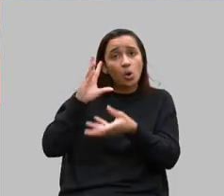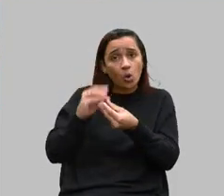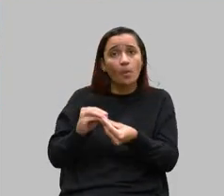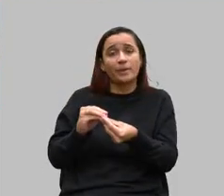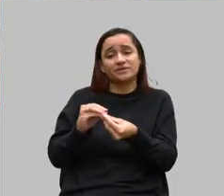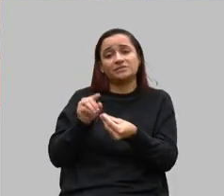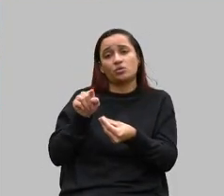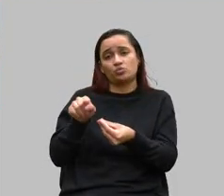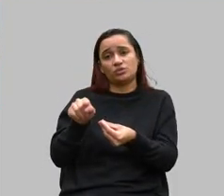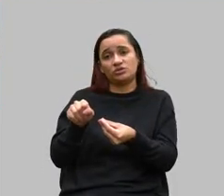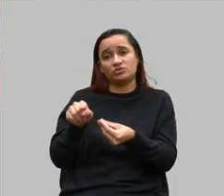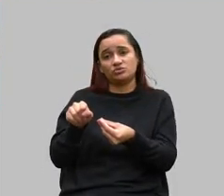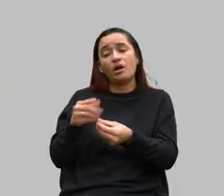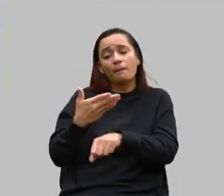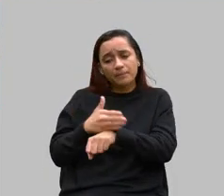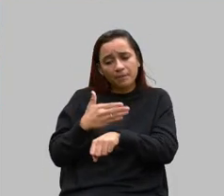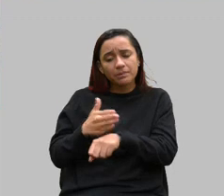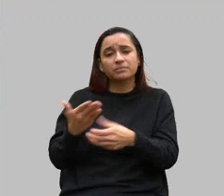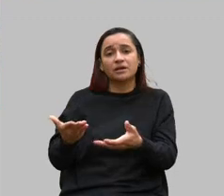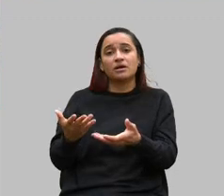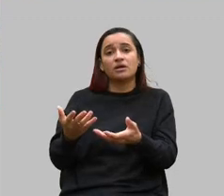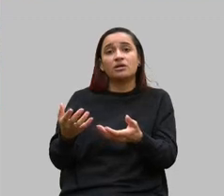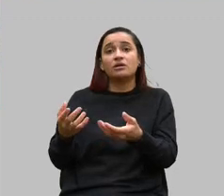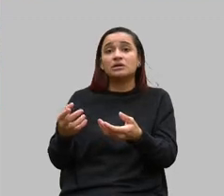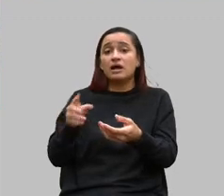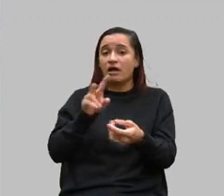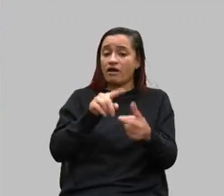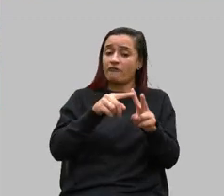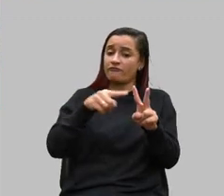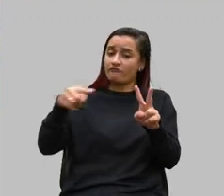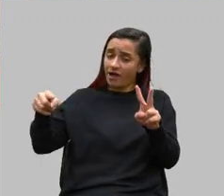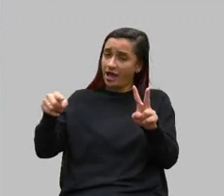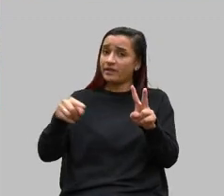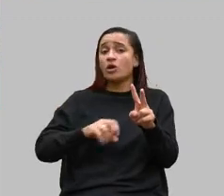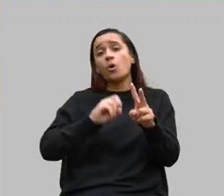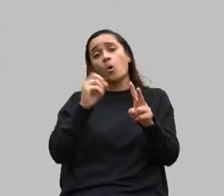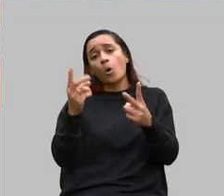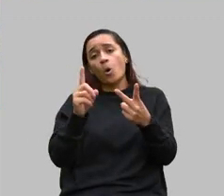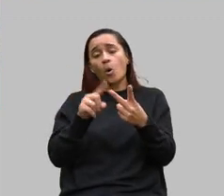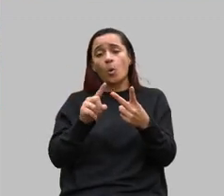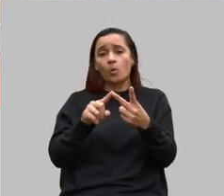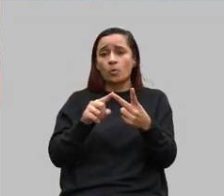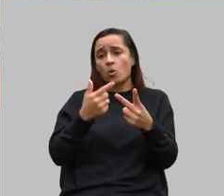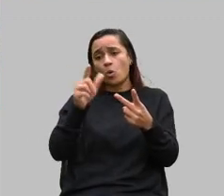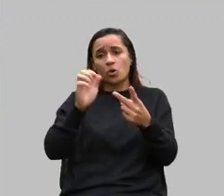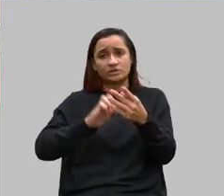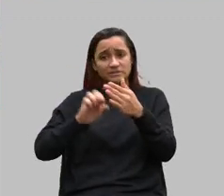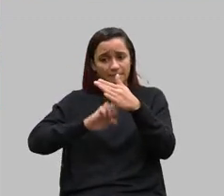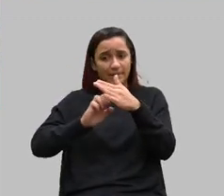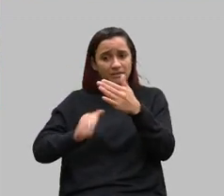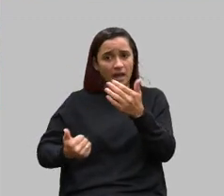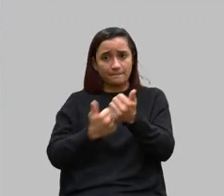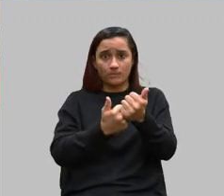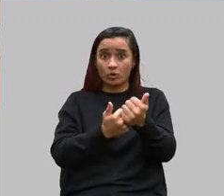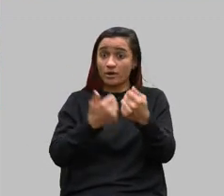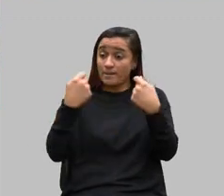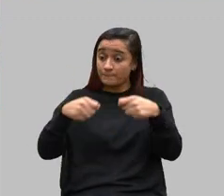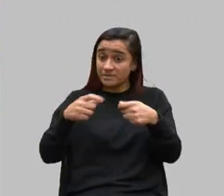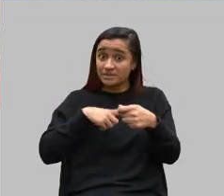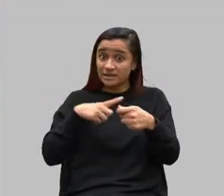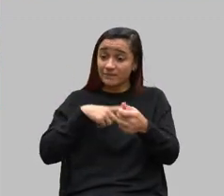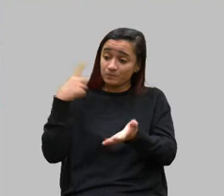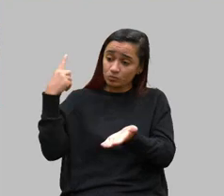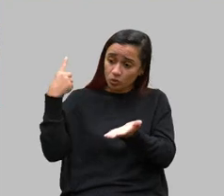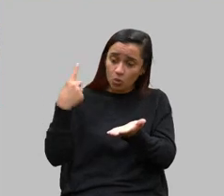seus acionistas seja Vale do Rio Doce seja Mitsu e sejam outros Tem que haver um compromisso